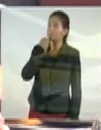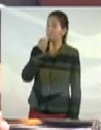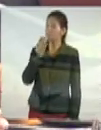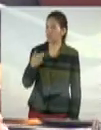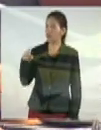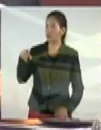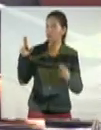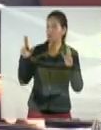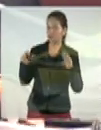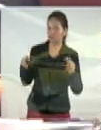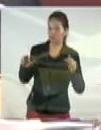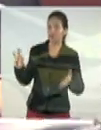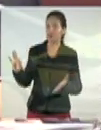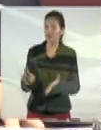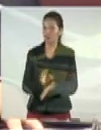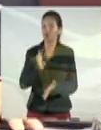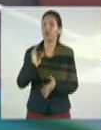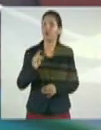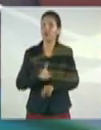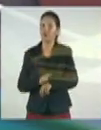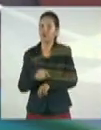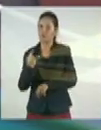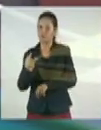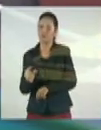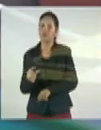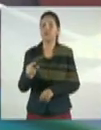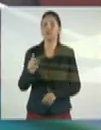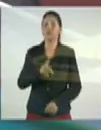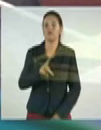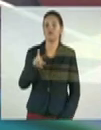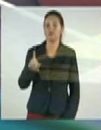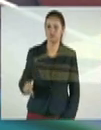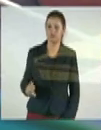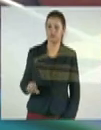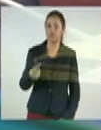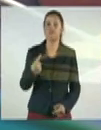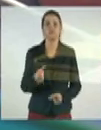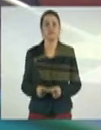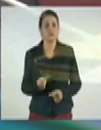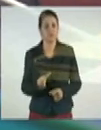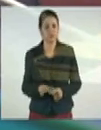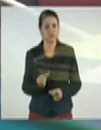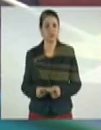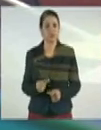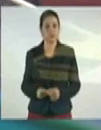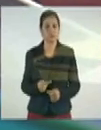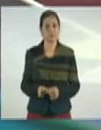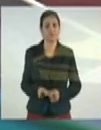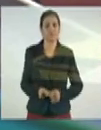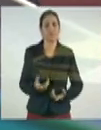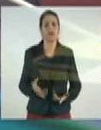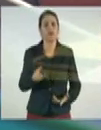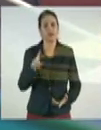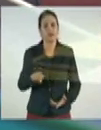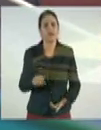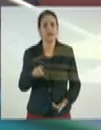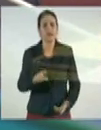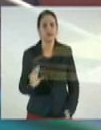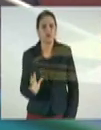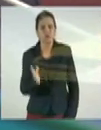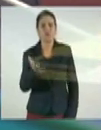contratação temporária de de professores porque é uma é uma situação